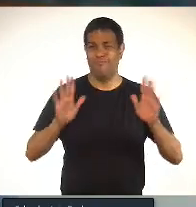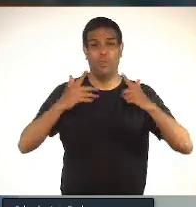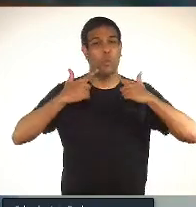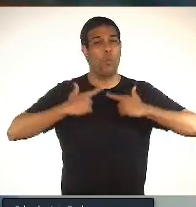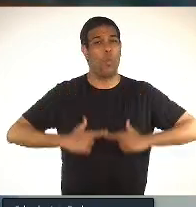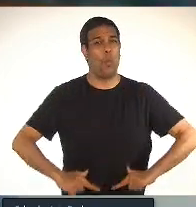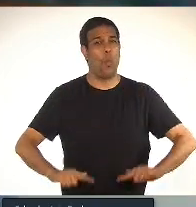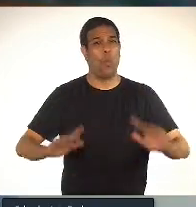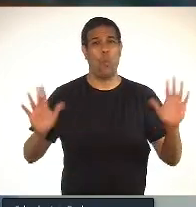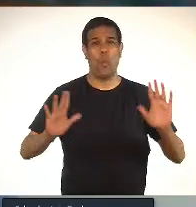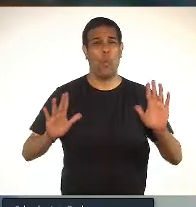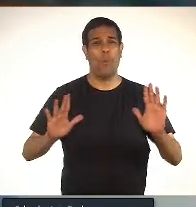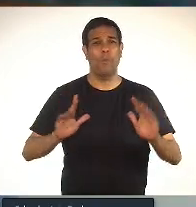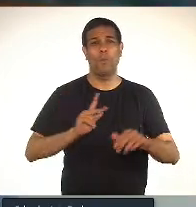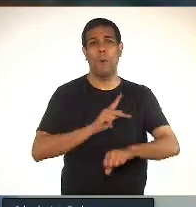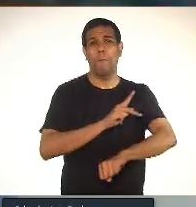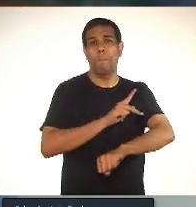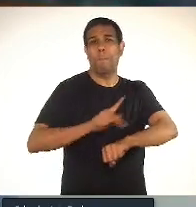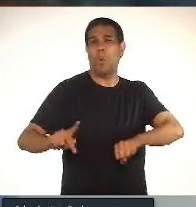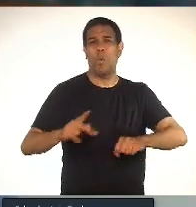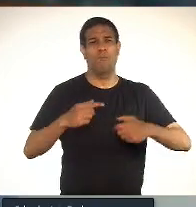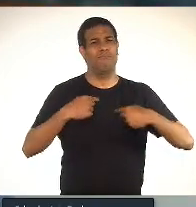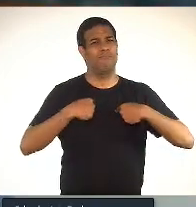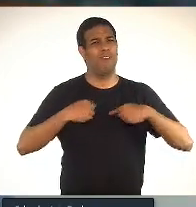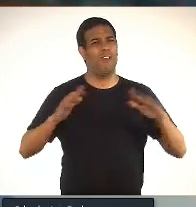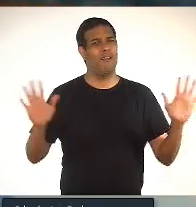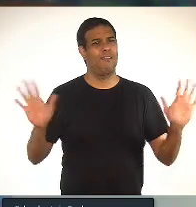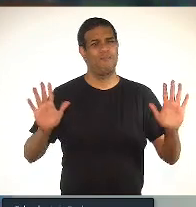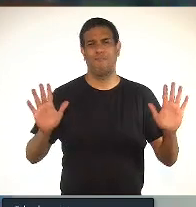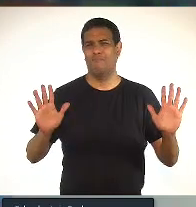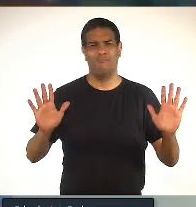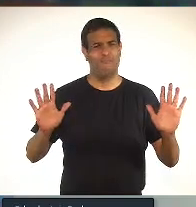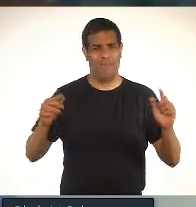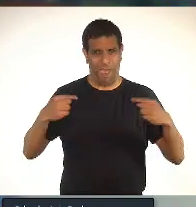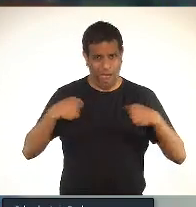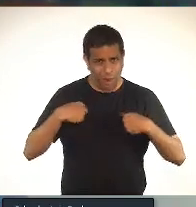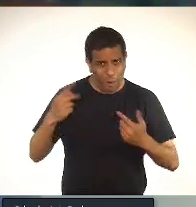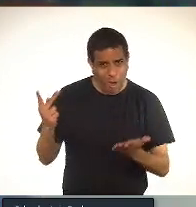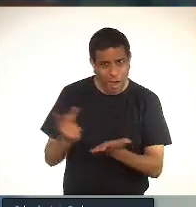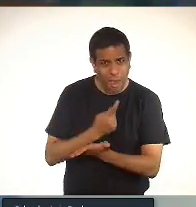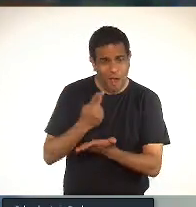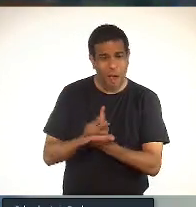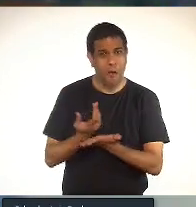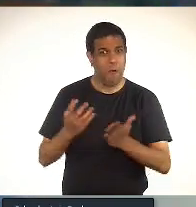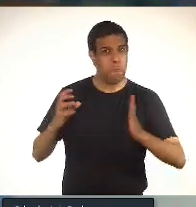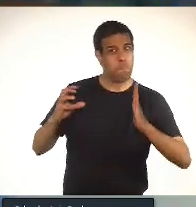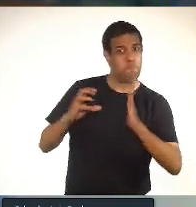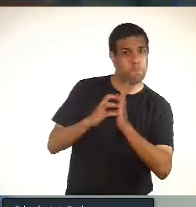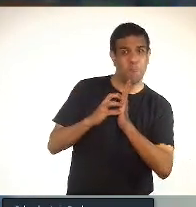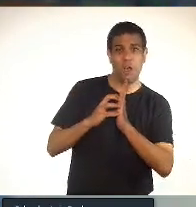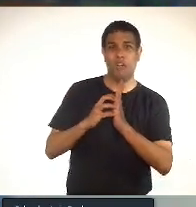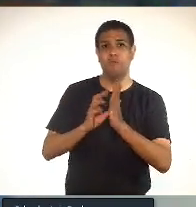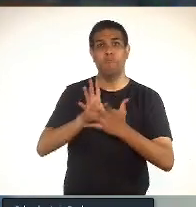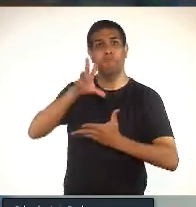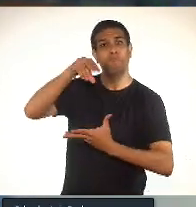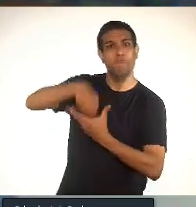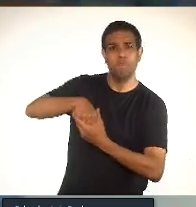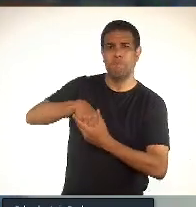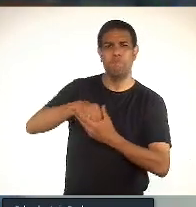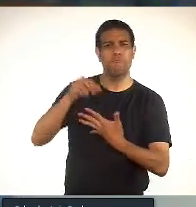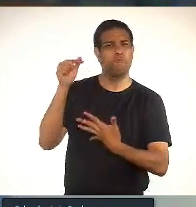mas jamais chega para dizer que o partido ou ele mesmo,